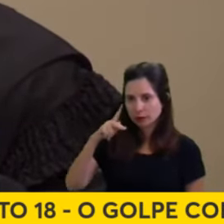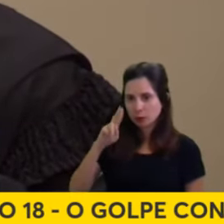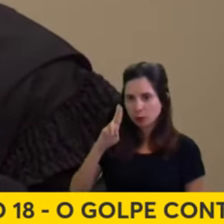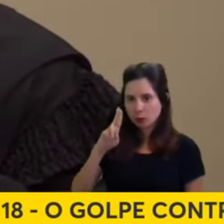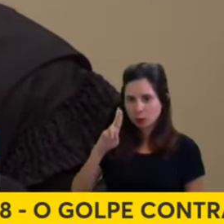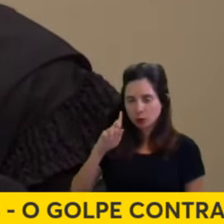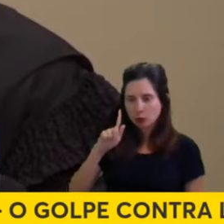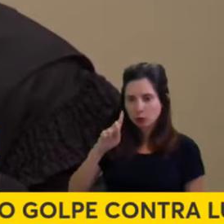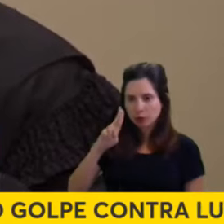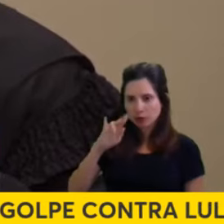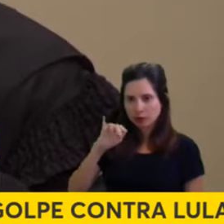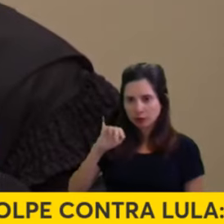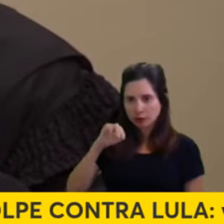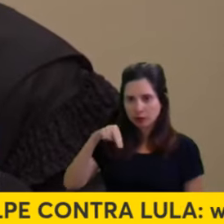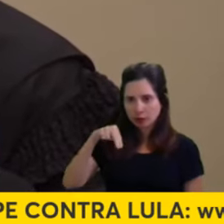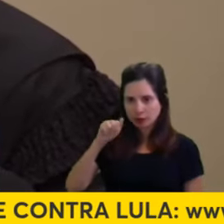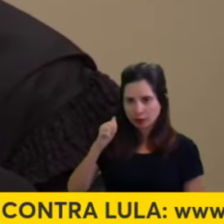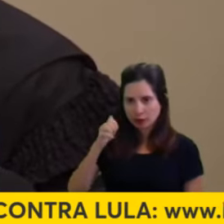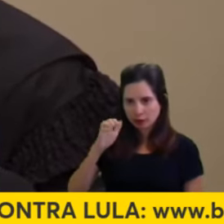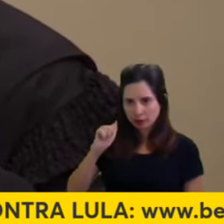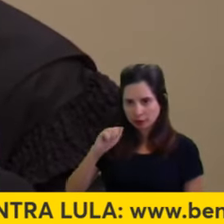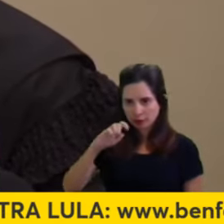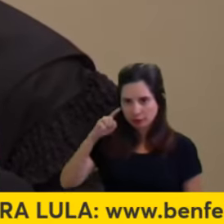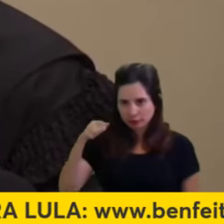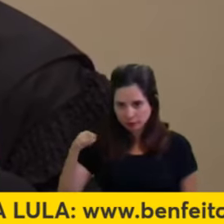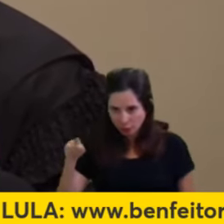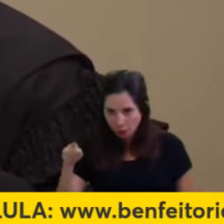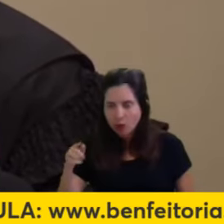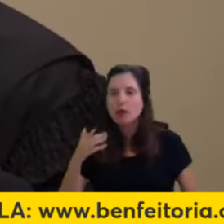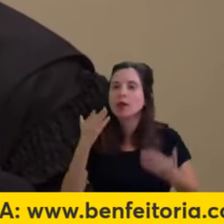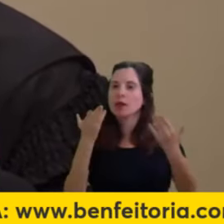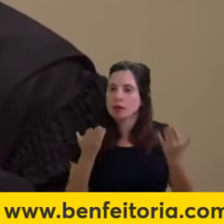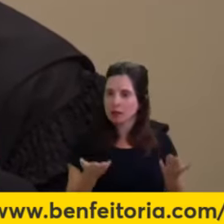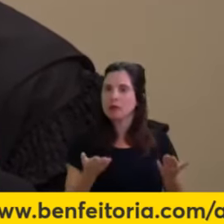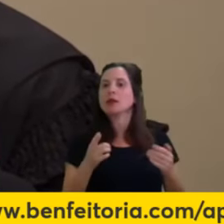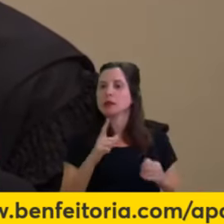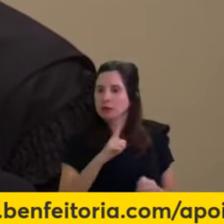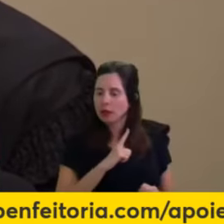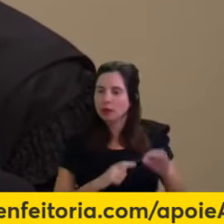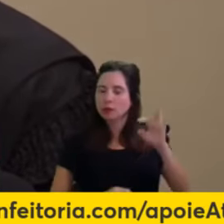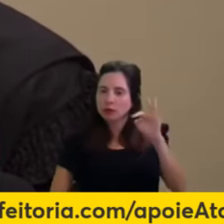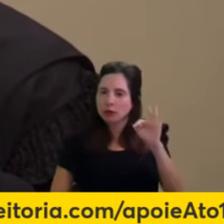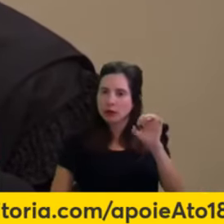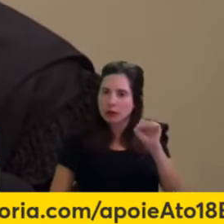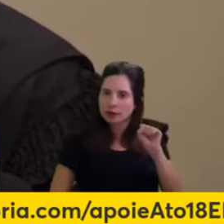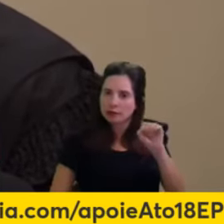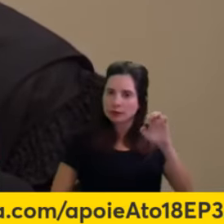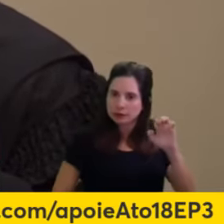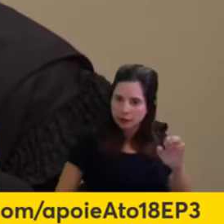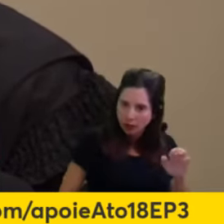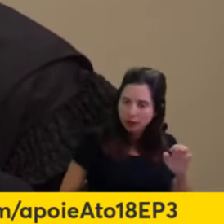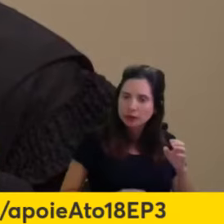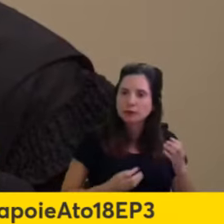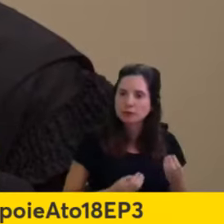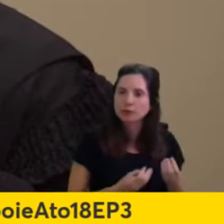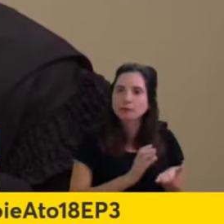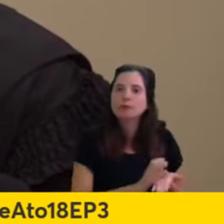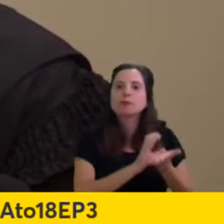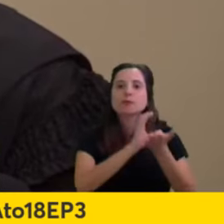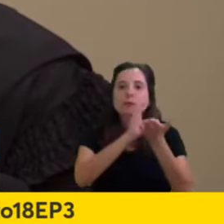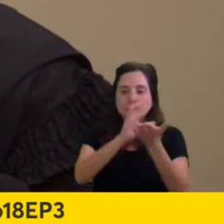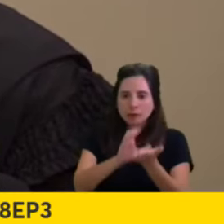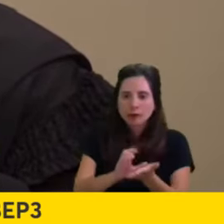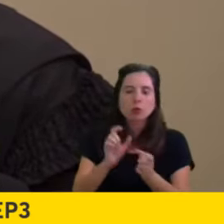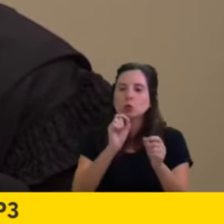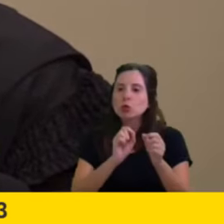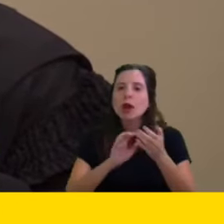15.000 36 tendo o TSE relator do Ministro Raul Araújo dado provimento a esse recurso a fim de afastar a